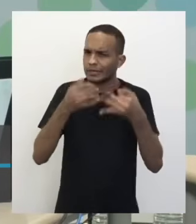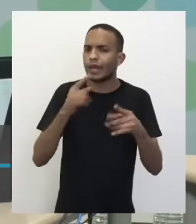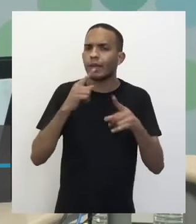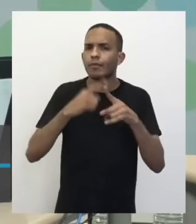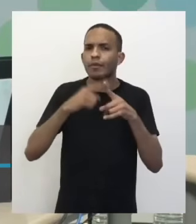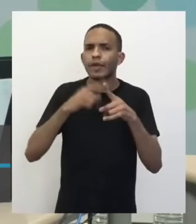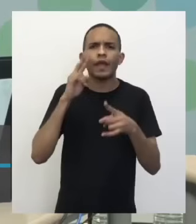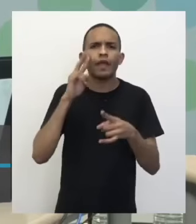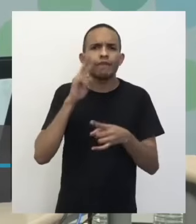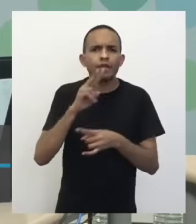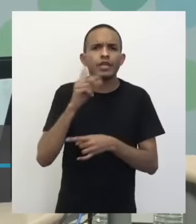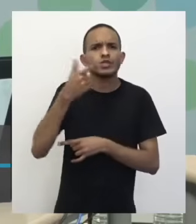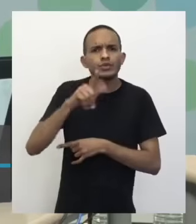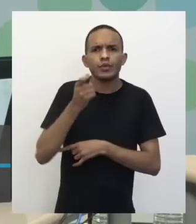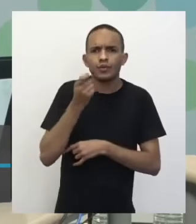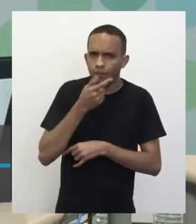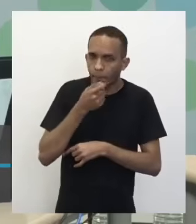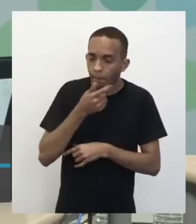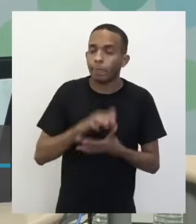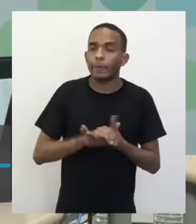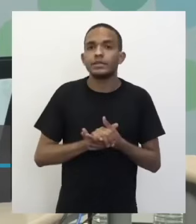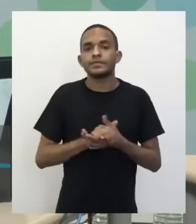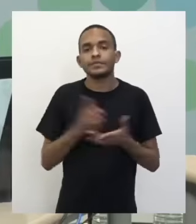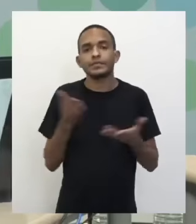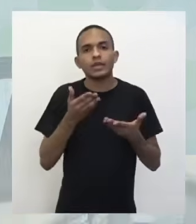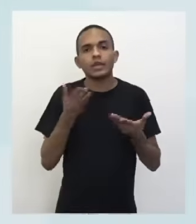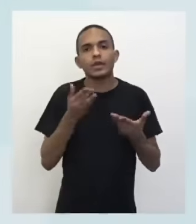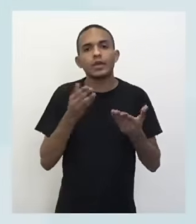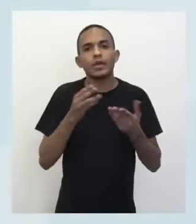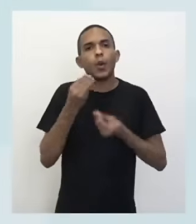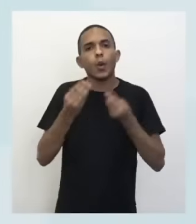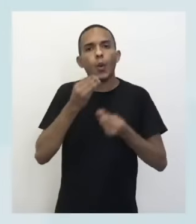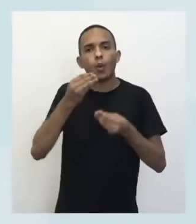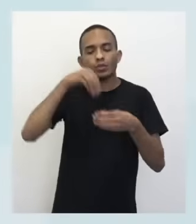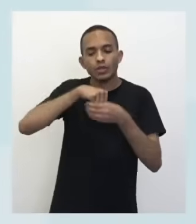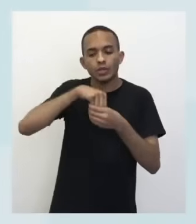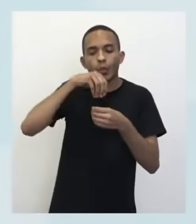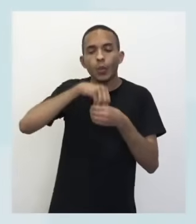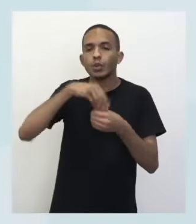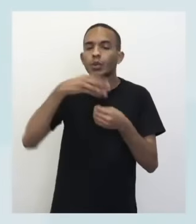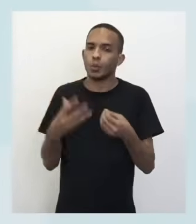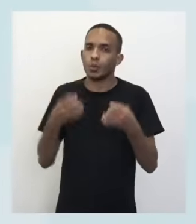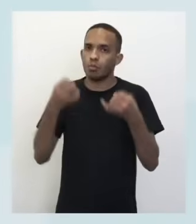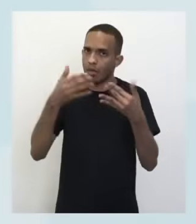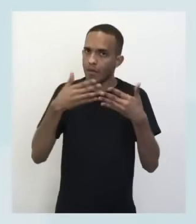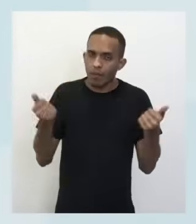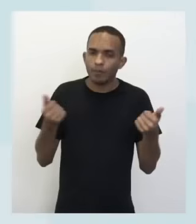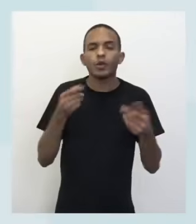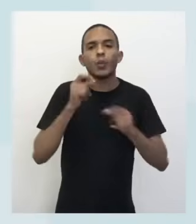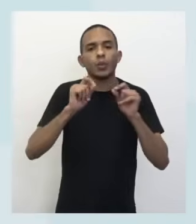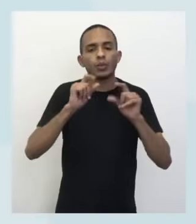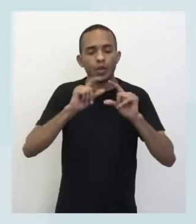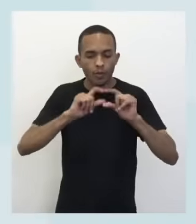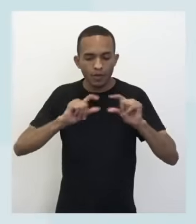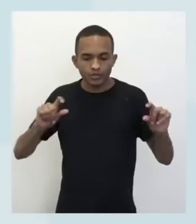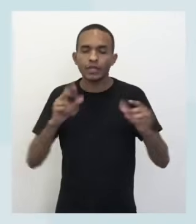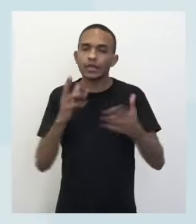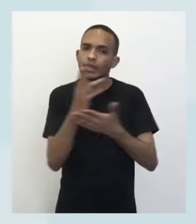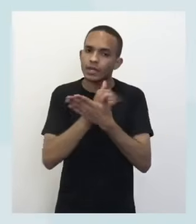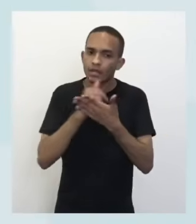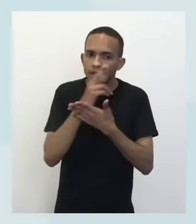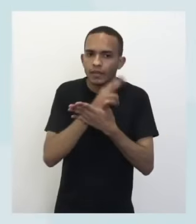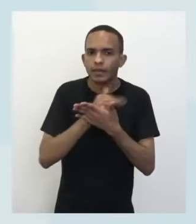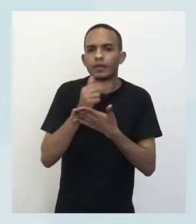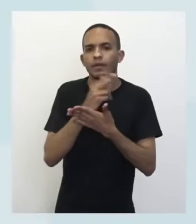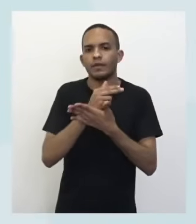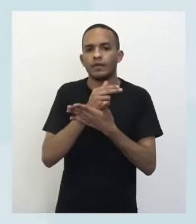humor dessa tirinha, não acaba aí. Então vamos lá, por dentro do conteúdo, coloca na tela uma tira de banda desenhada, chamada ainda